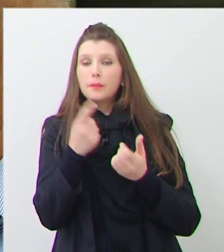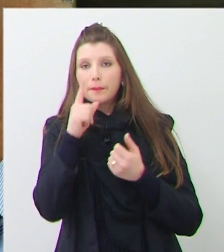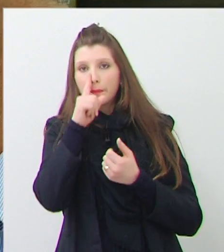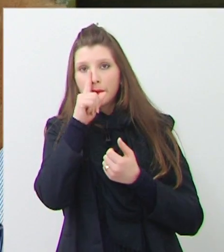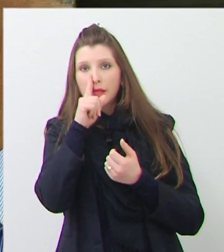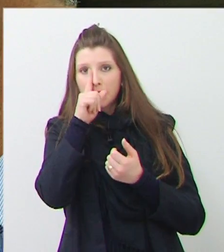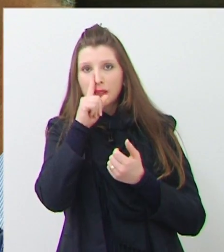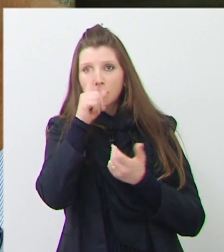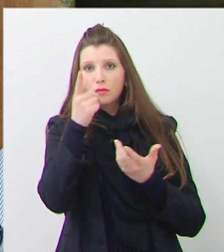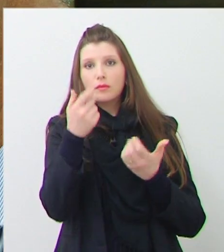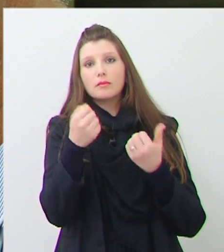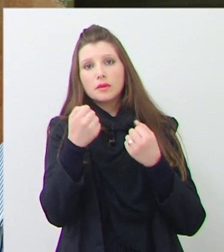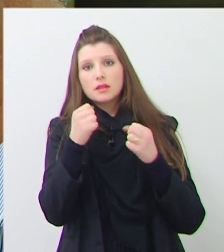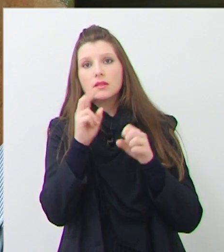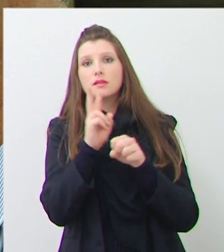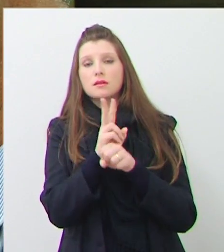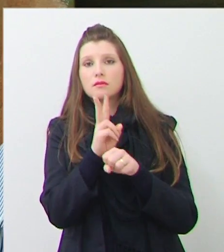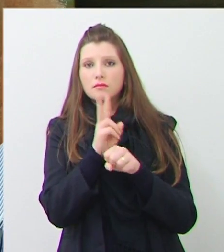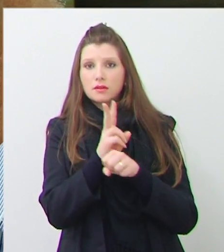é para ocasionar